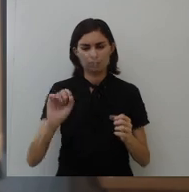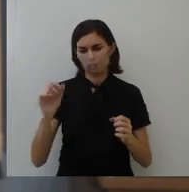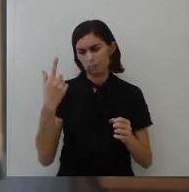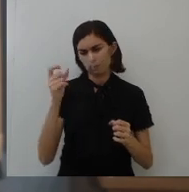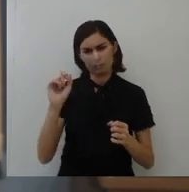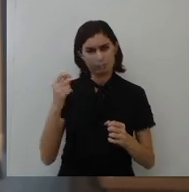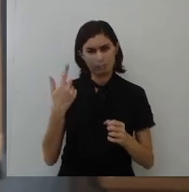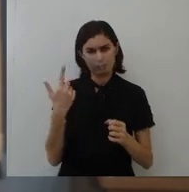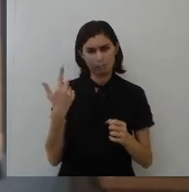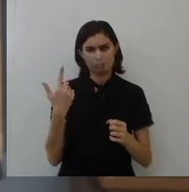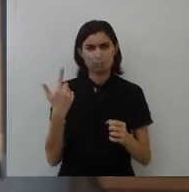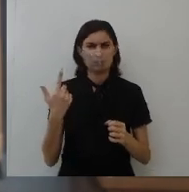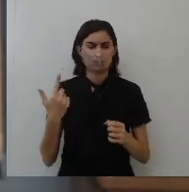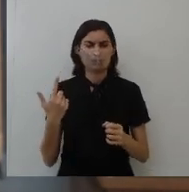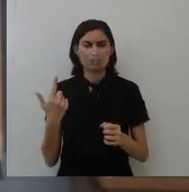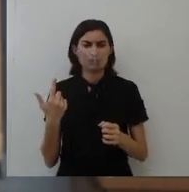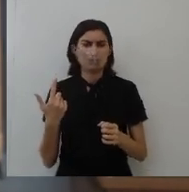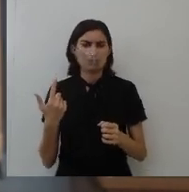Olinda.